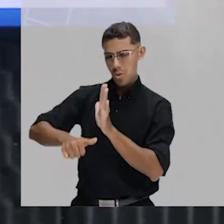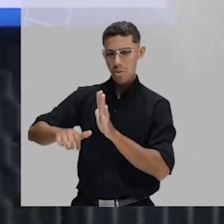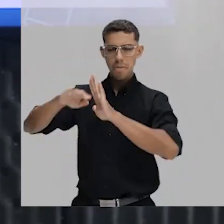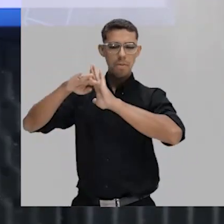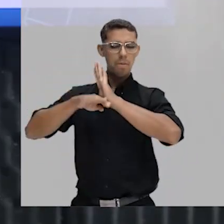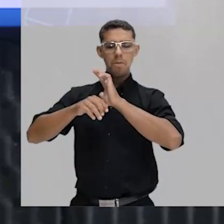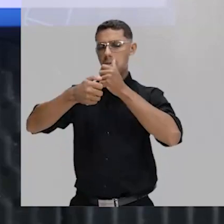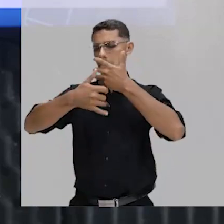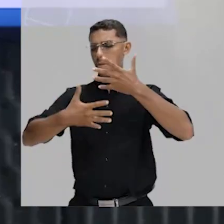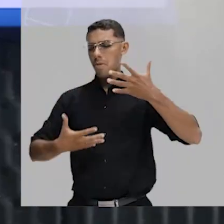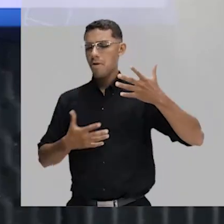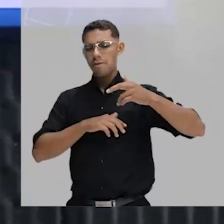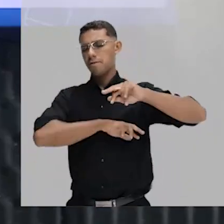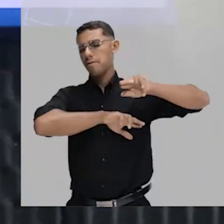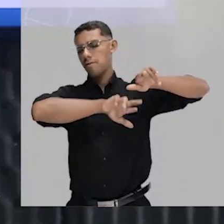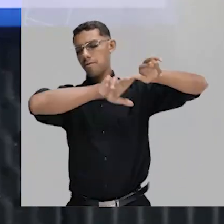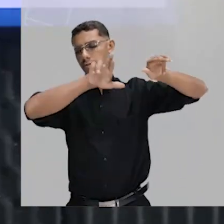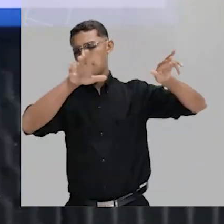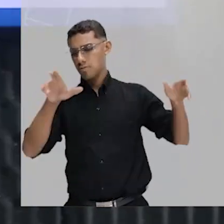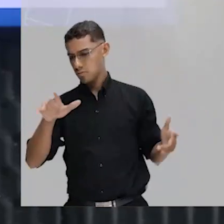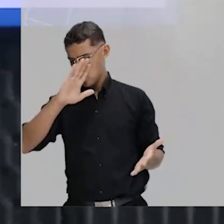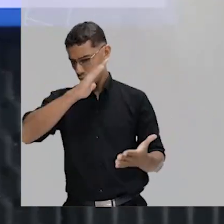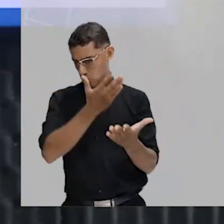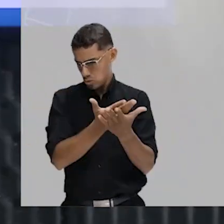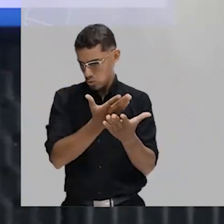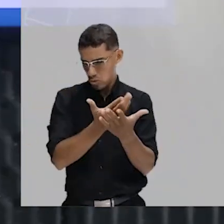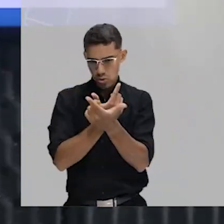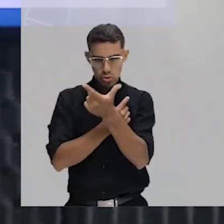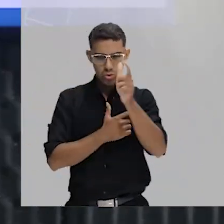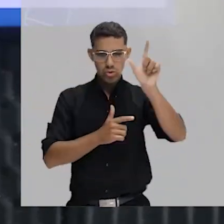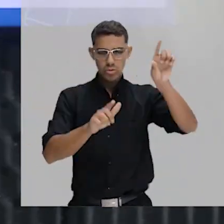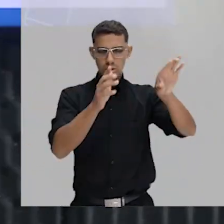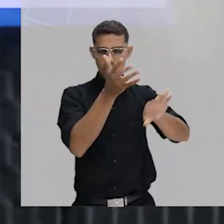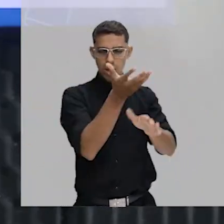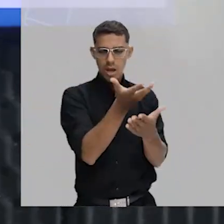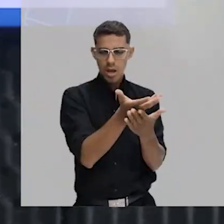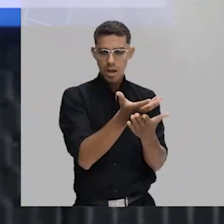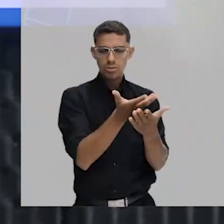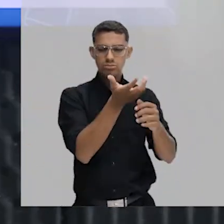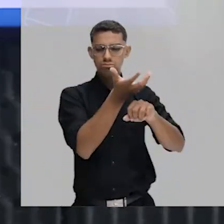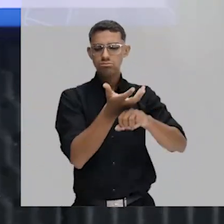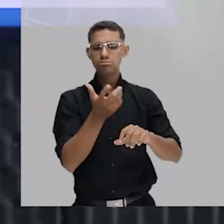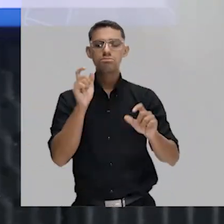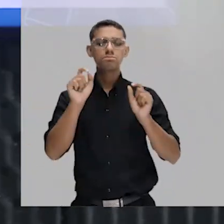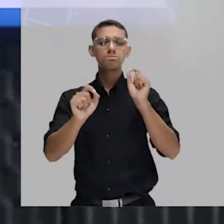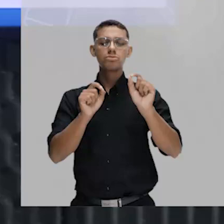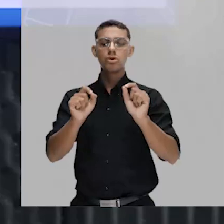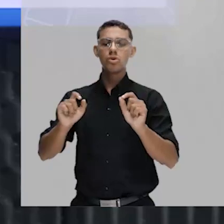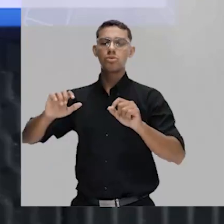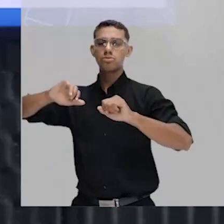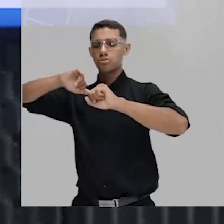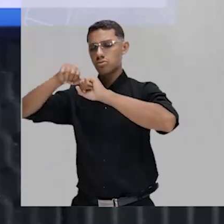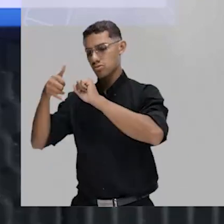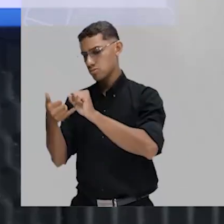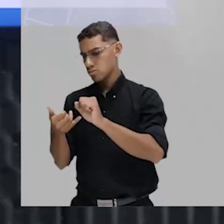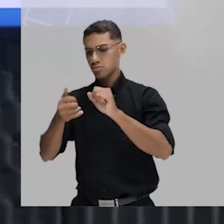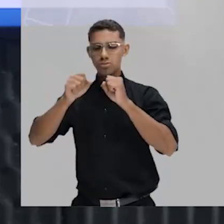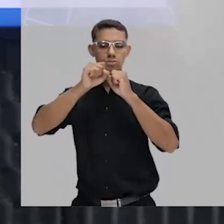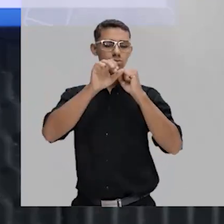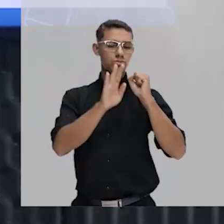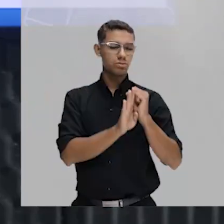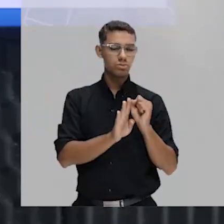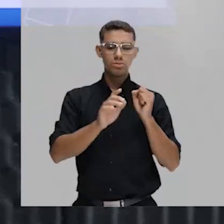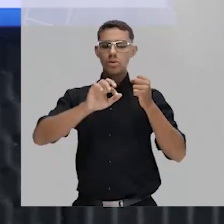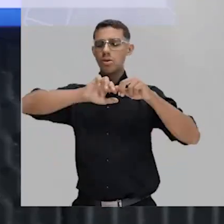palavras variáveis, que nós já abordamos aqui em outras aulas, como substantivo, como adjetivo, que tem ali todas as flexões